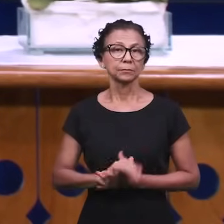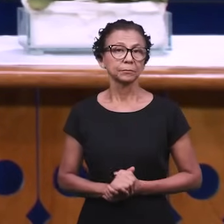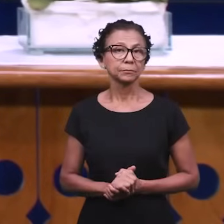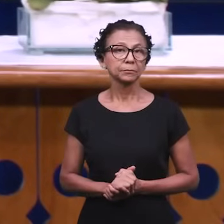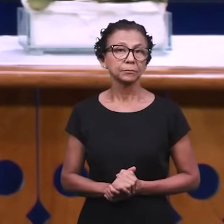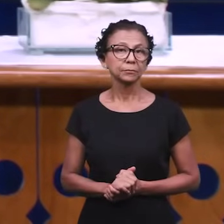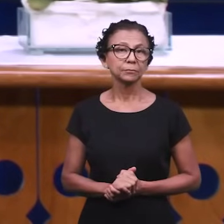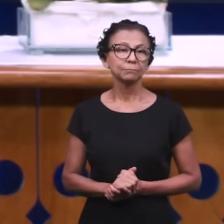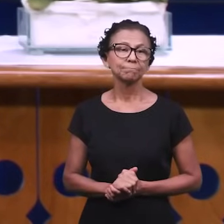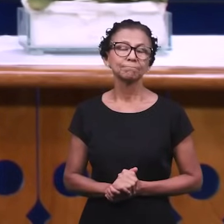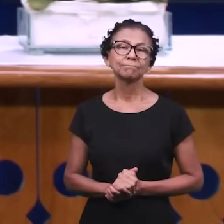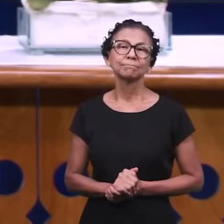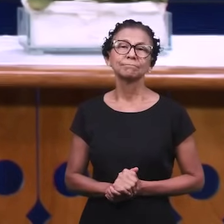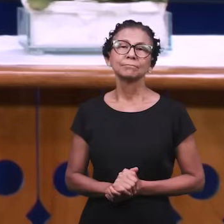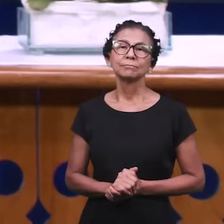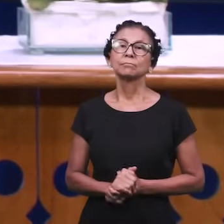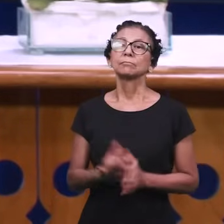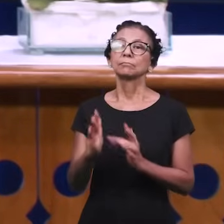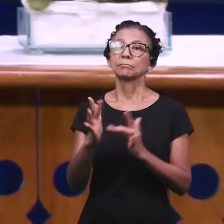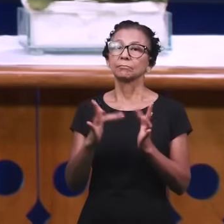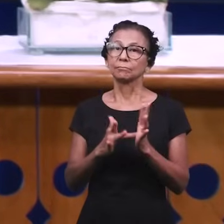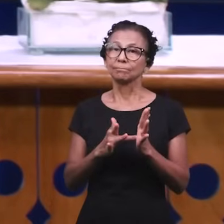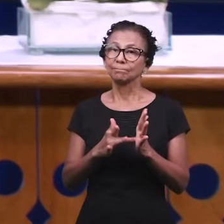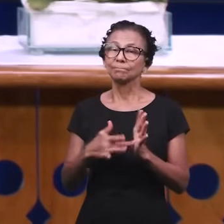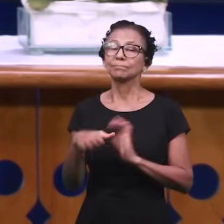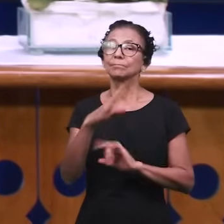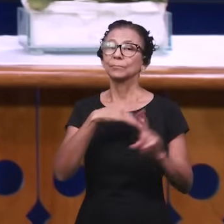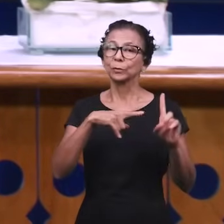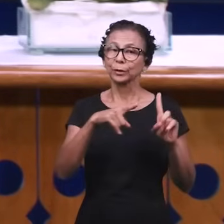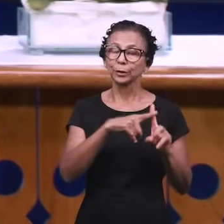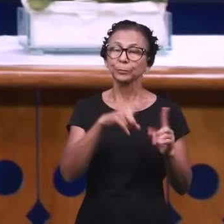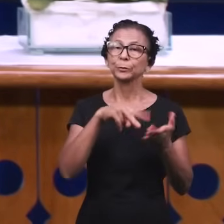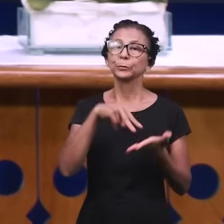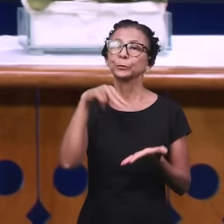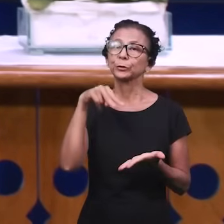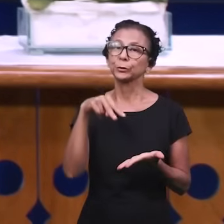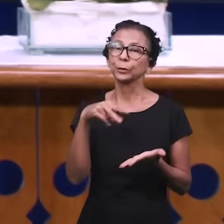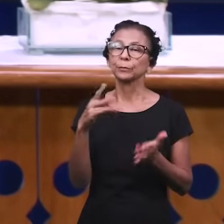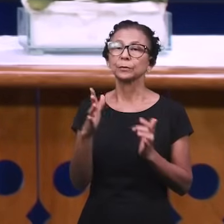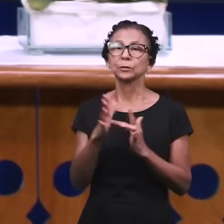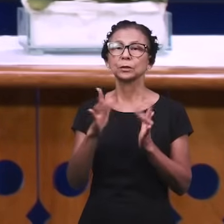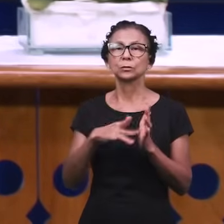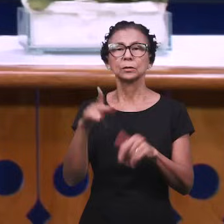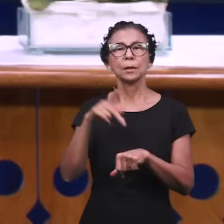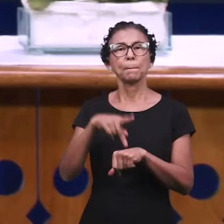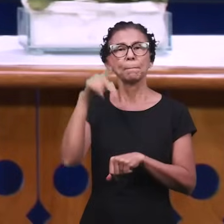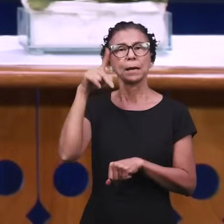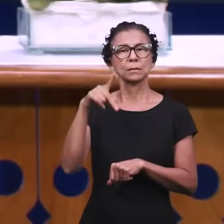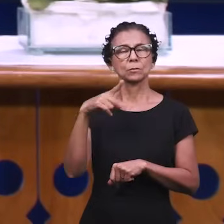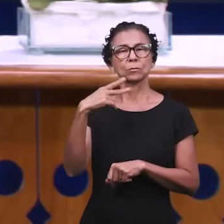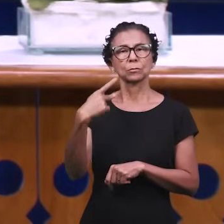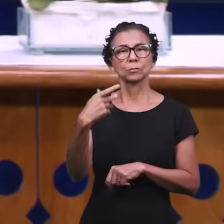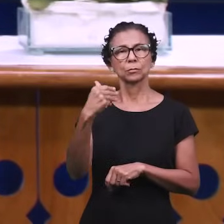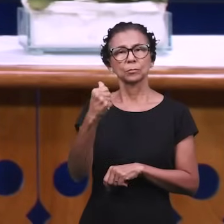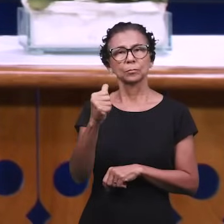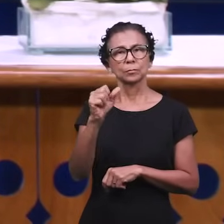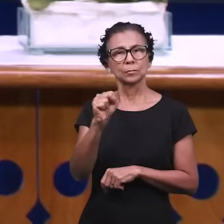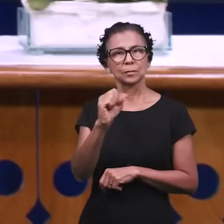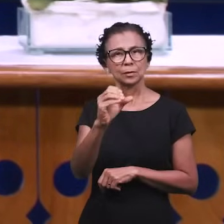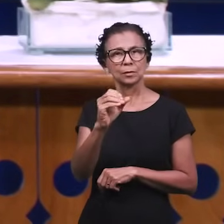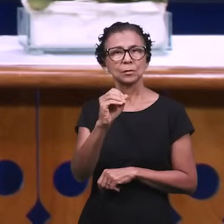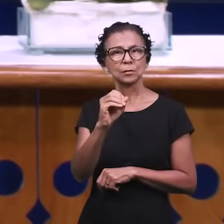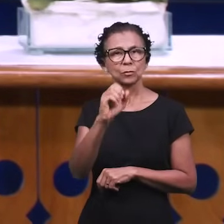dele que pagou o preço por nós. É a nossa Páscoa. Jesus é a nossa Páscoa. Mas durante